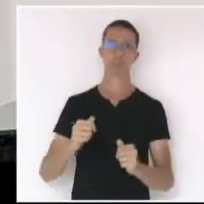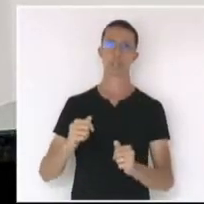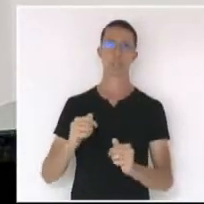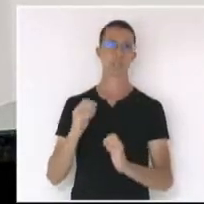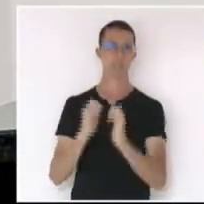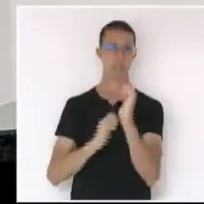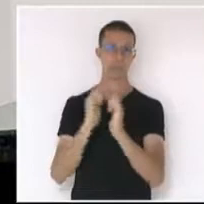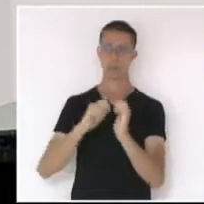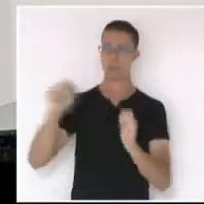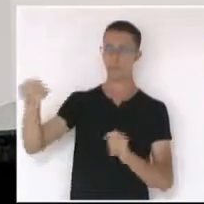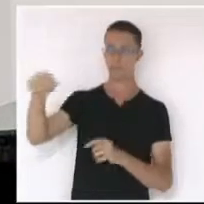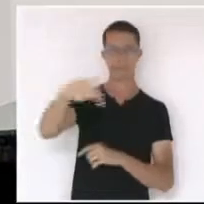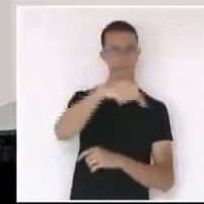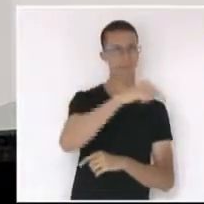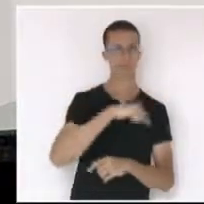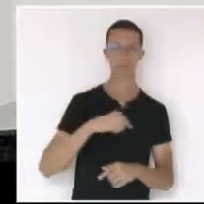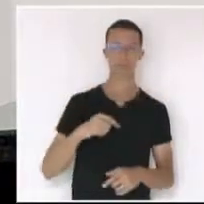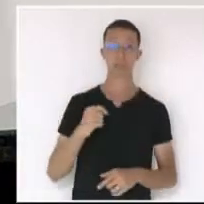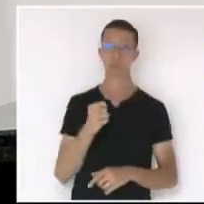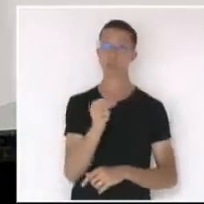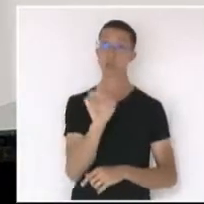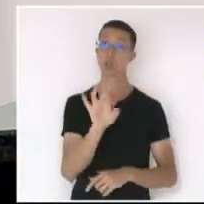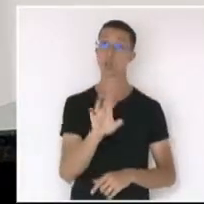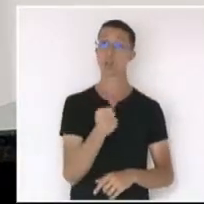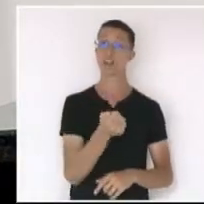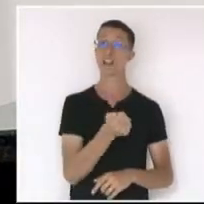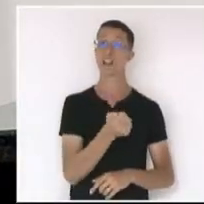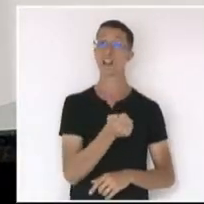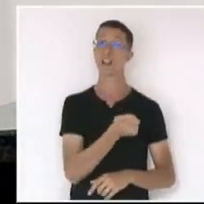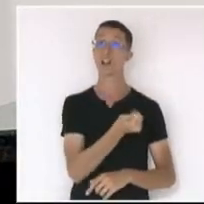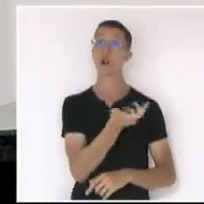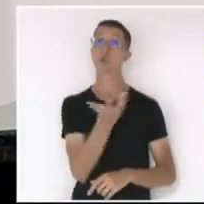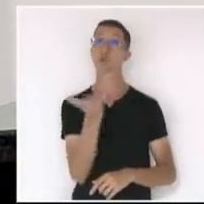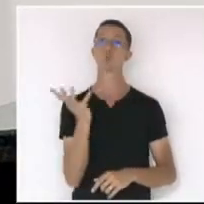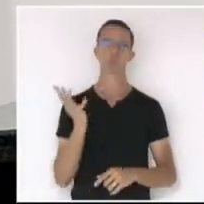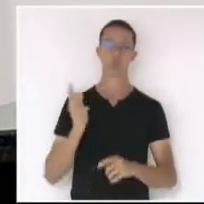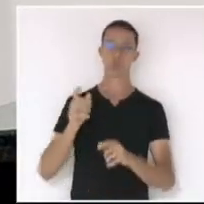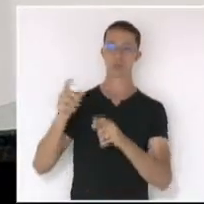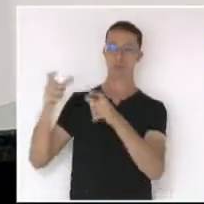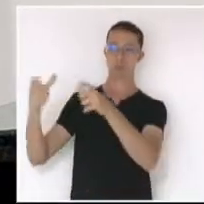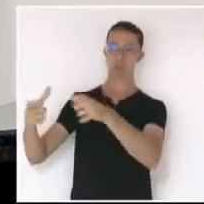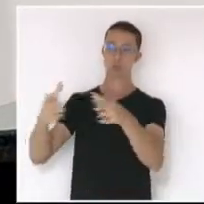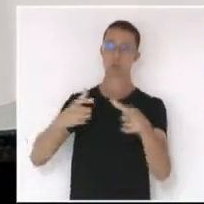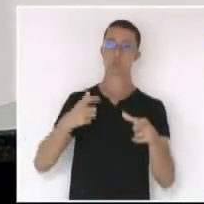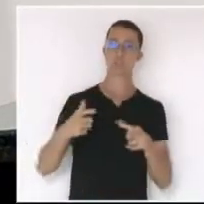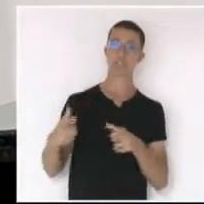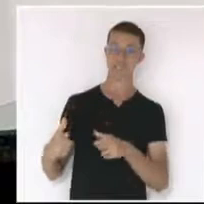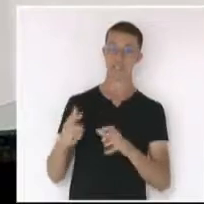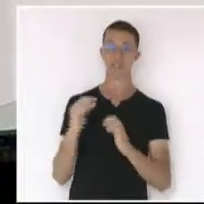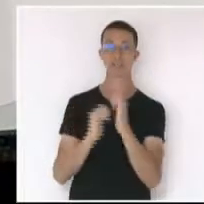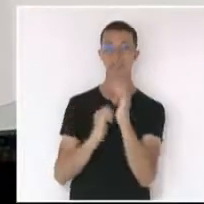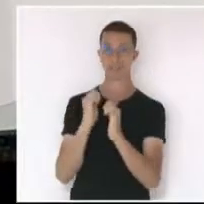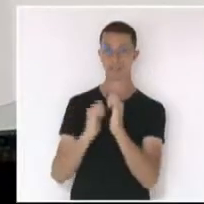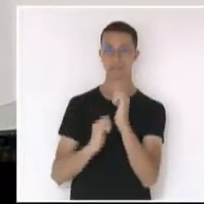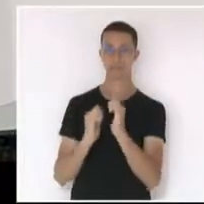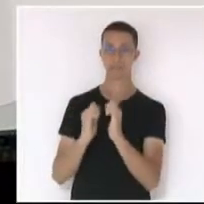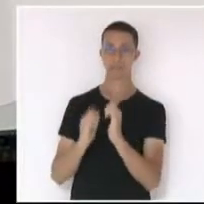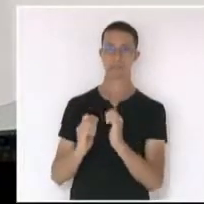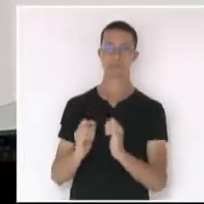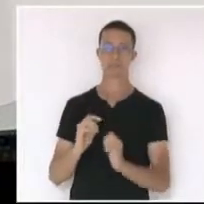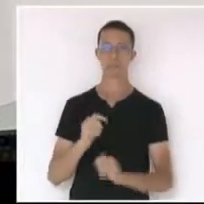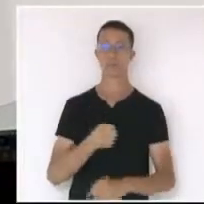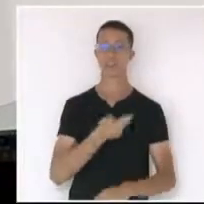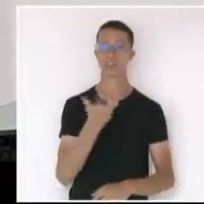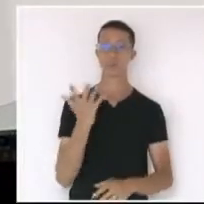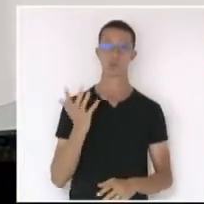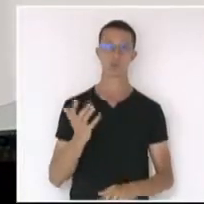alguns aspectos e algumas unidades algumas questões na minha opinião que vão chegar seus Estados Unidos rapidamente e que nós